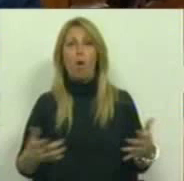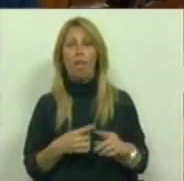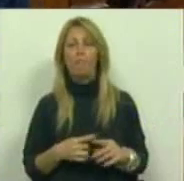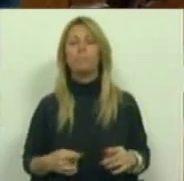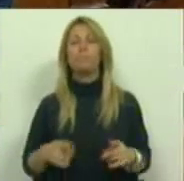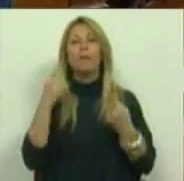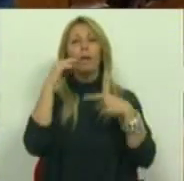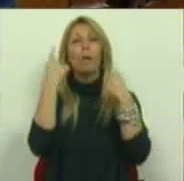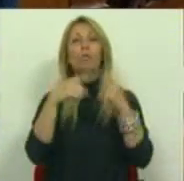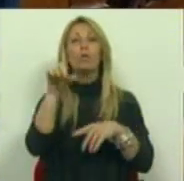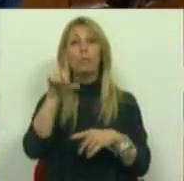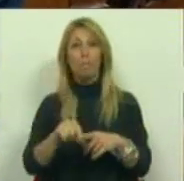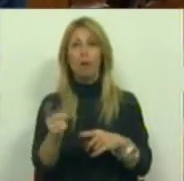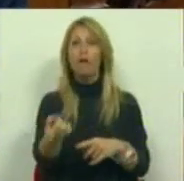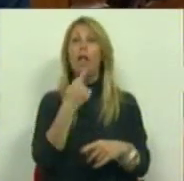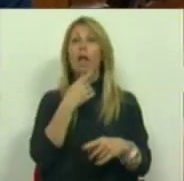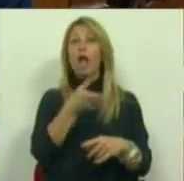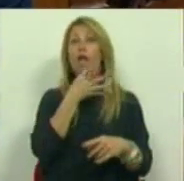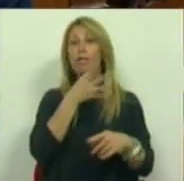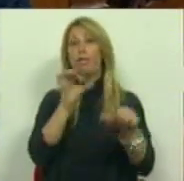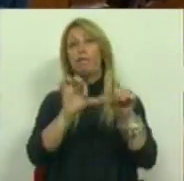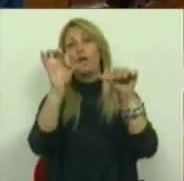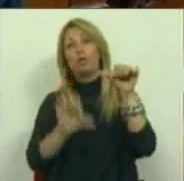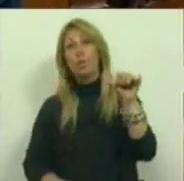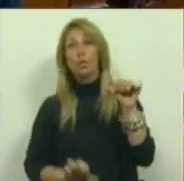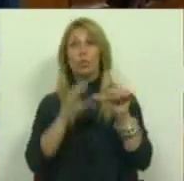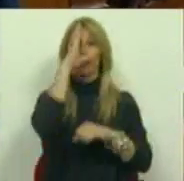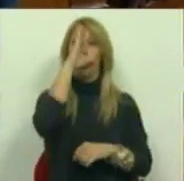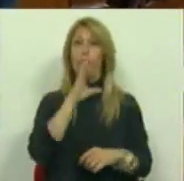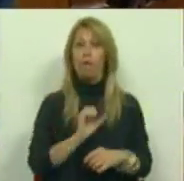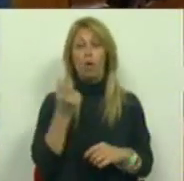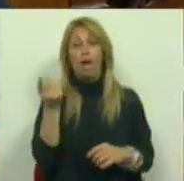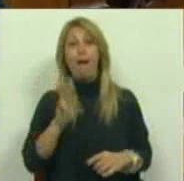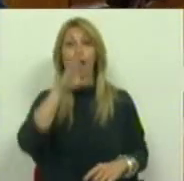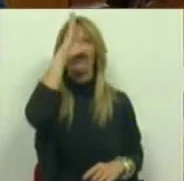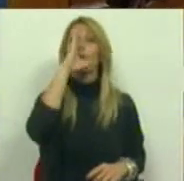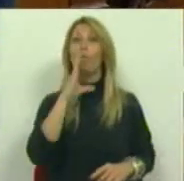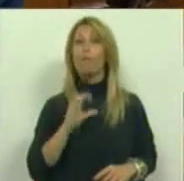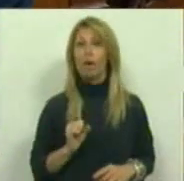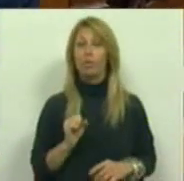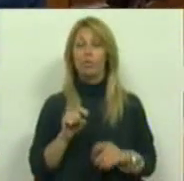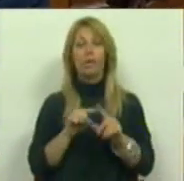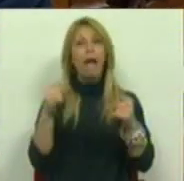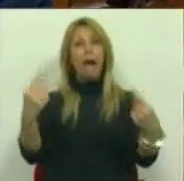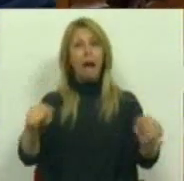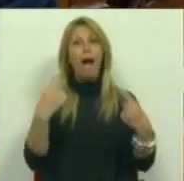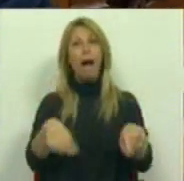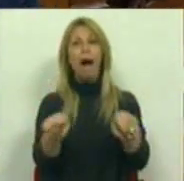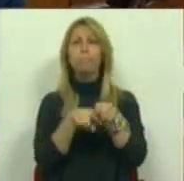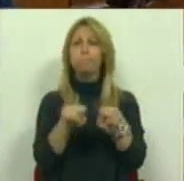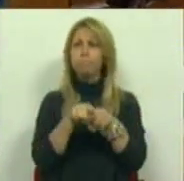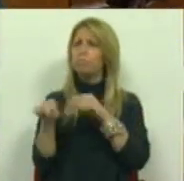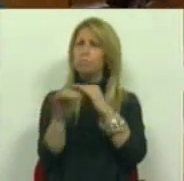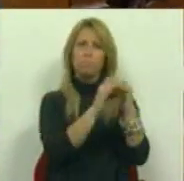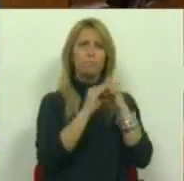Mostrou também que todo o discurso deste governo ou dos anteriores governos de que há uma igualdade no